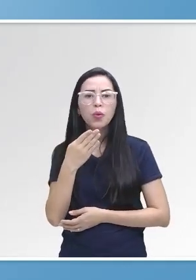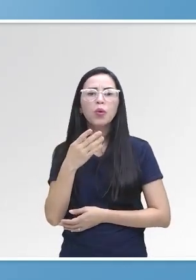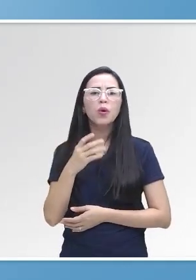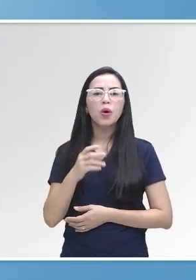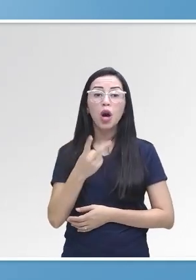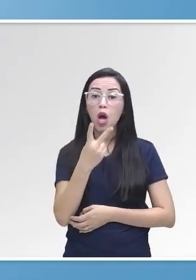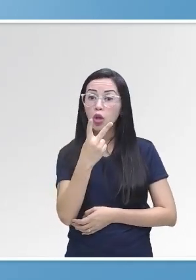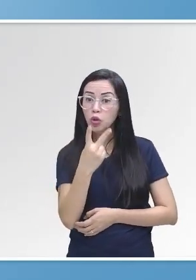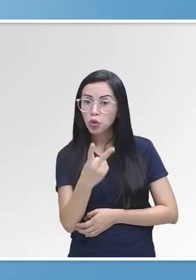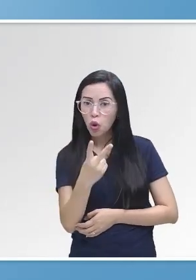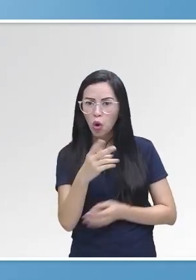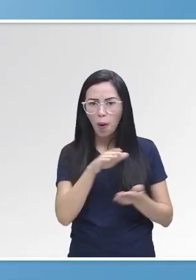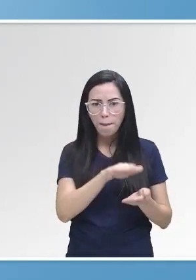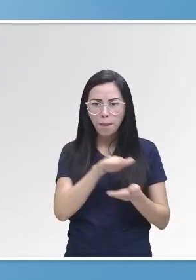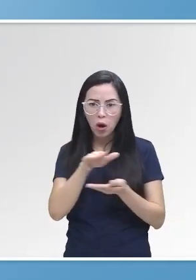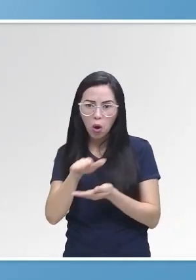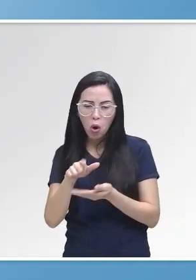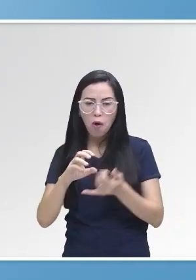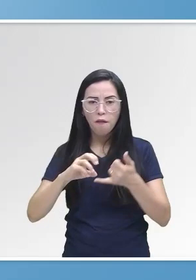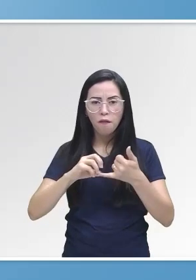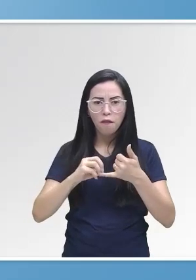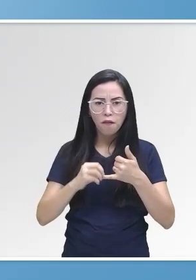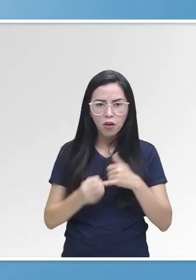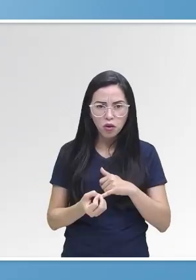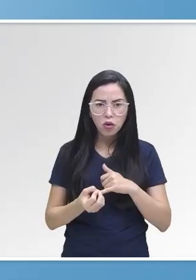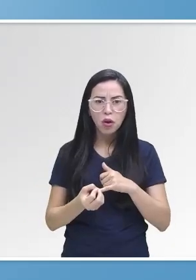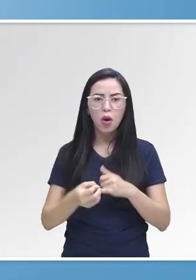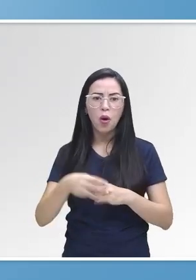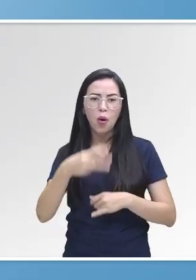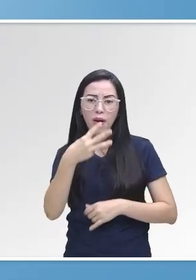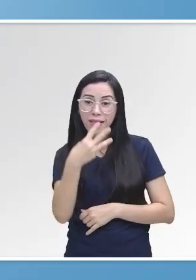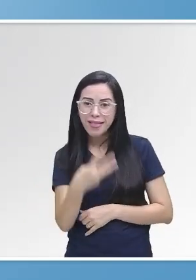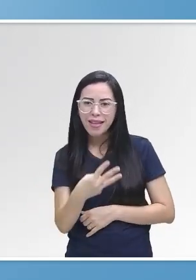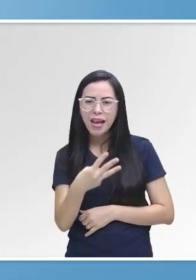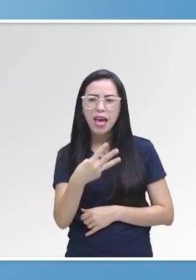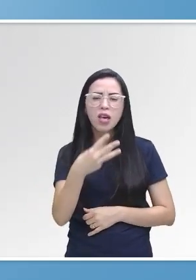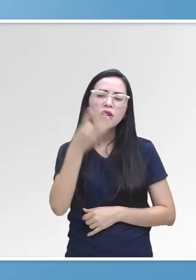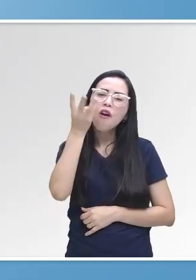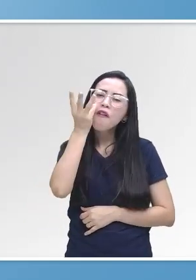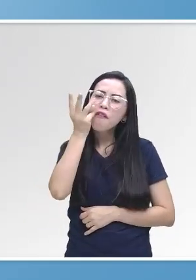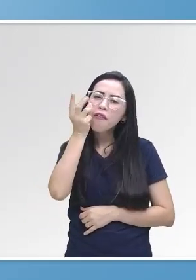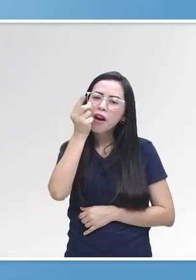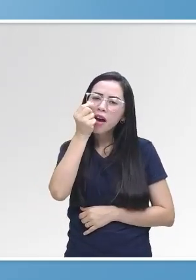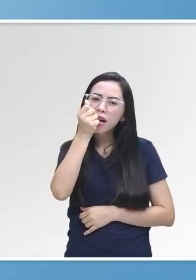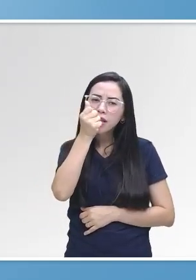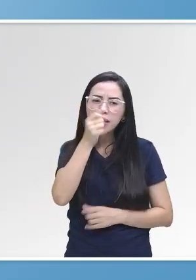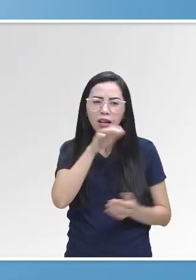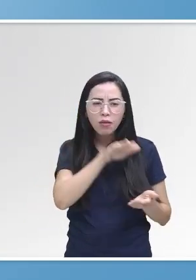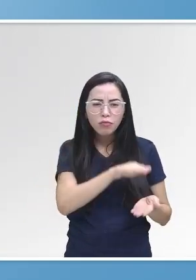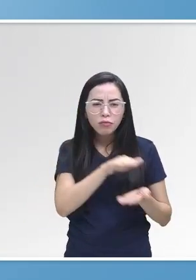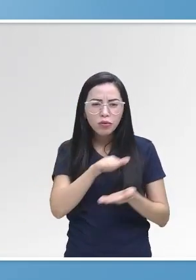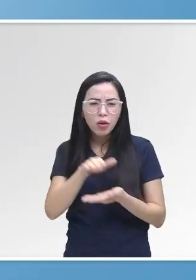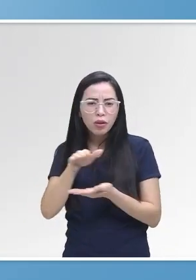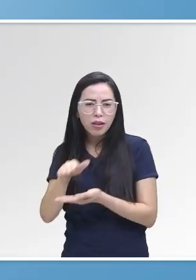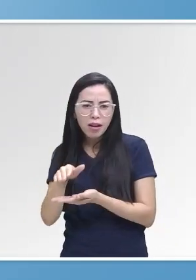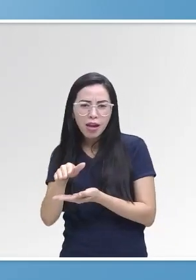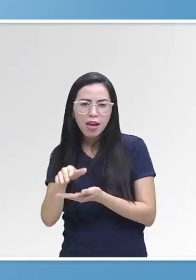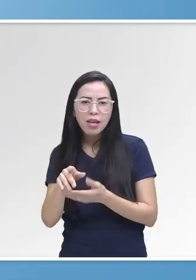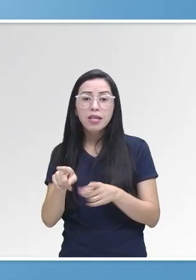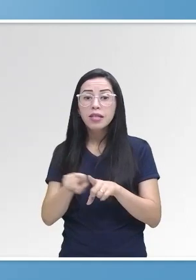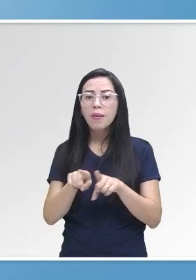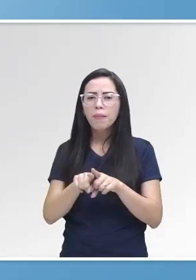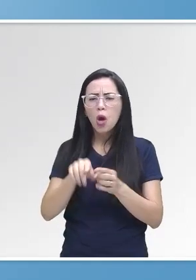1 kg de café 10 latas de leite amiguinho gosta de longe nesse Sandra